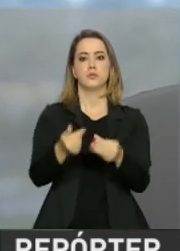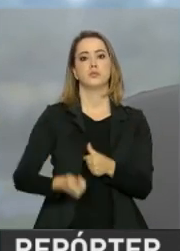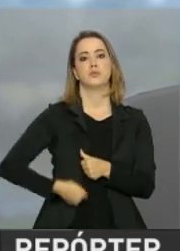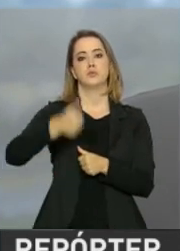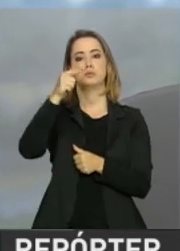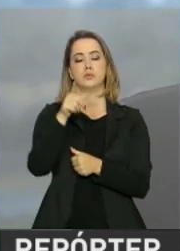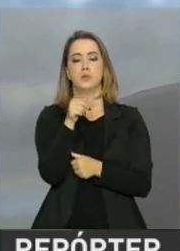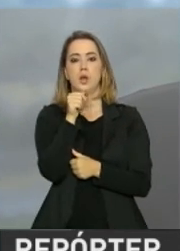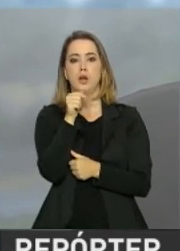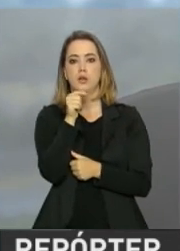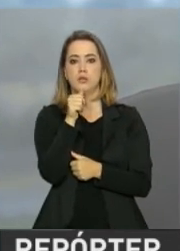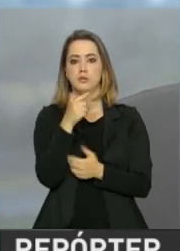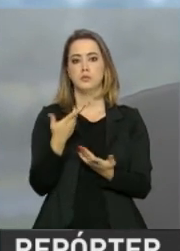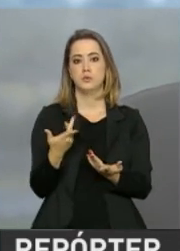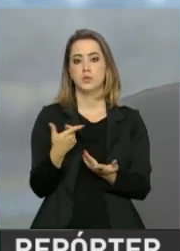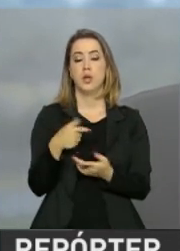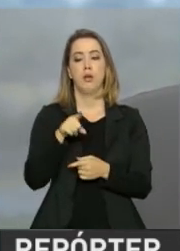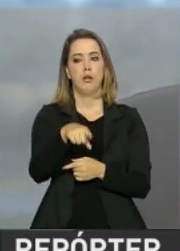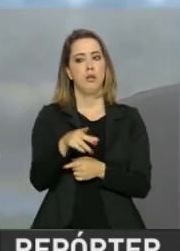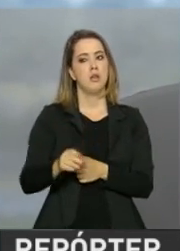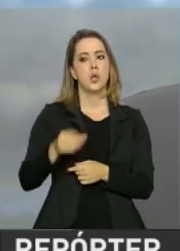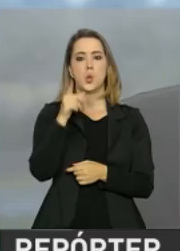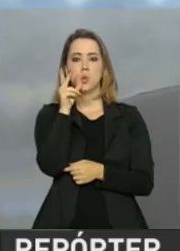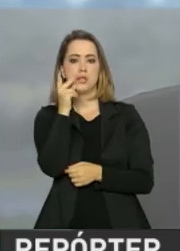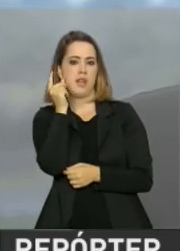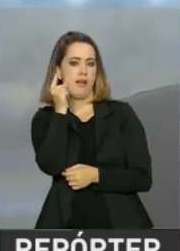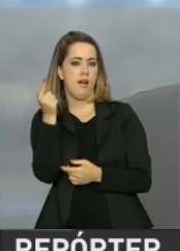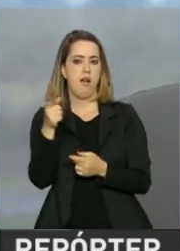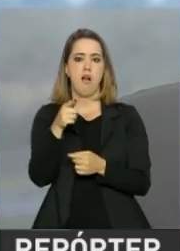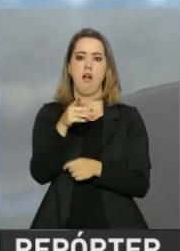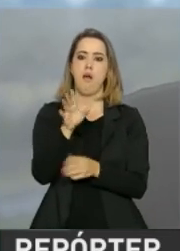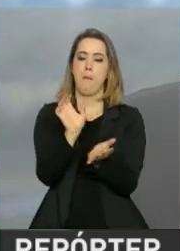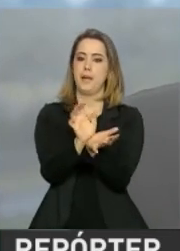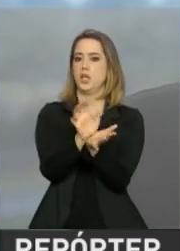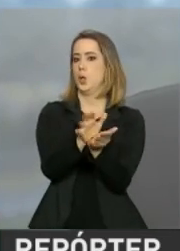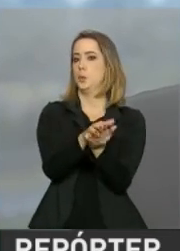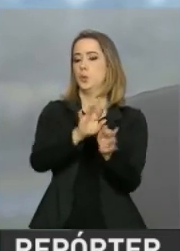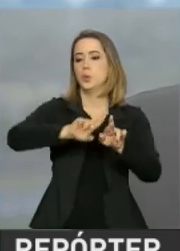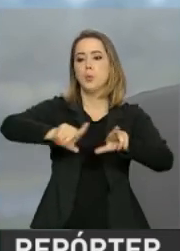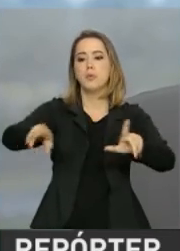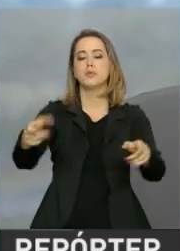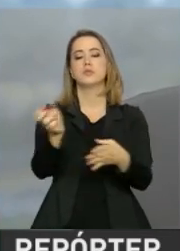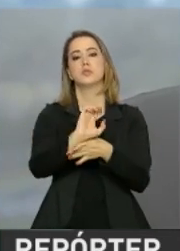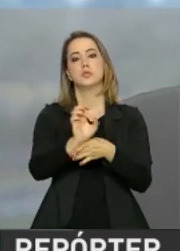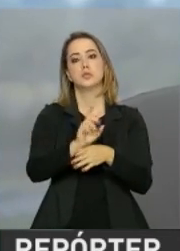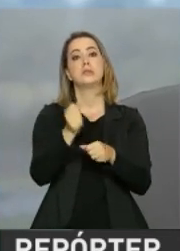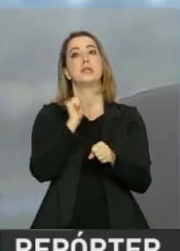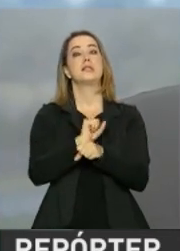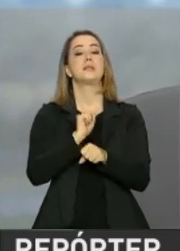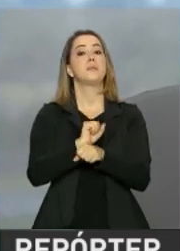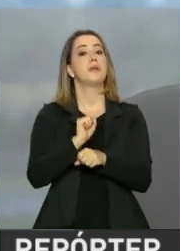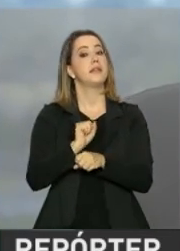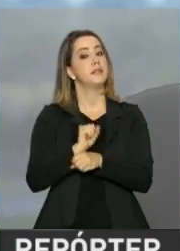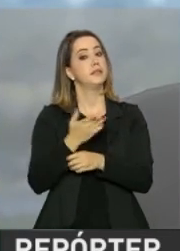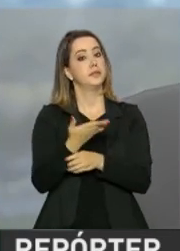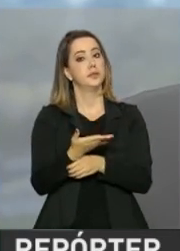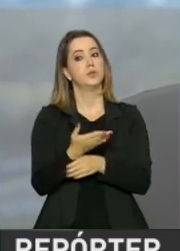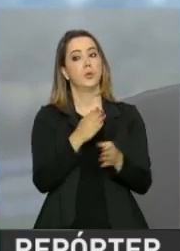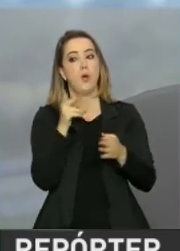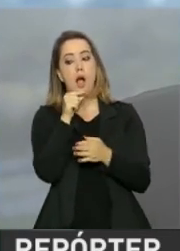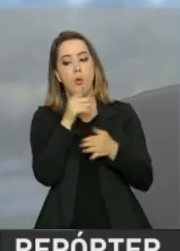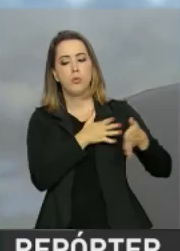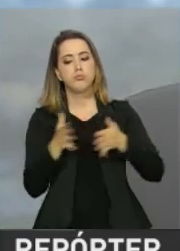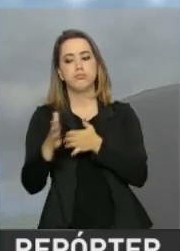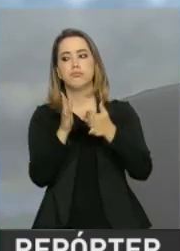de água seja do ceará seja de pernambuco nos demais estados que estão no aguardo deste benefício e nós